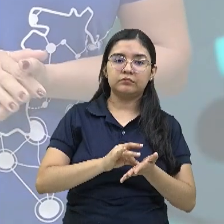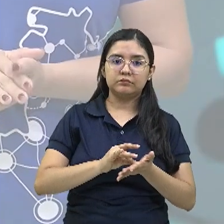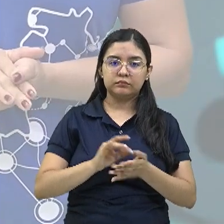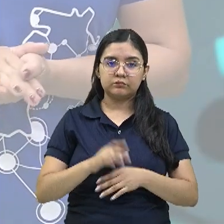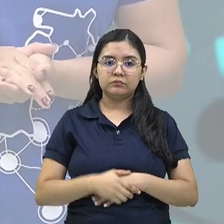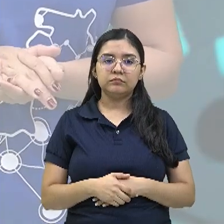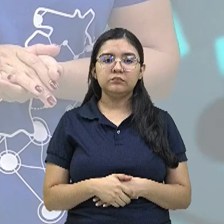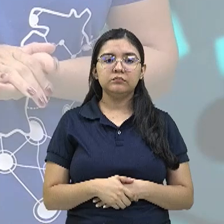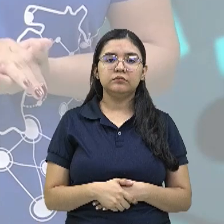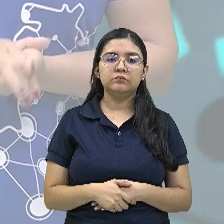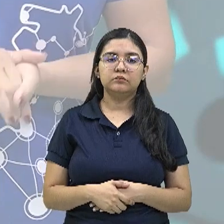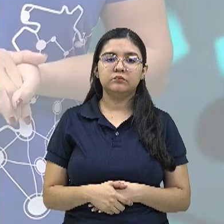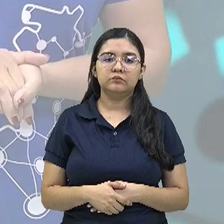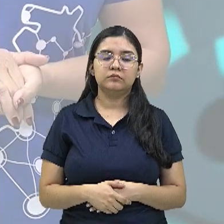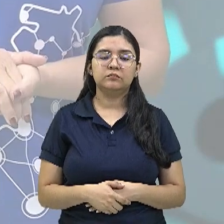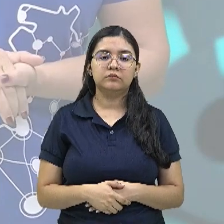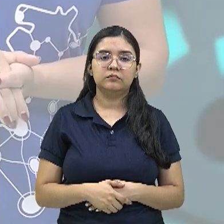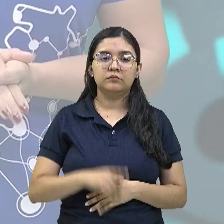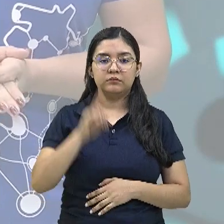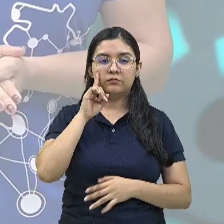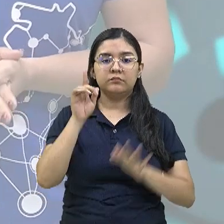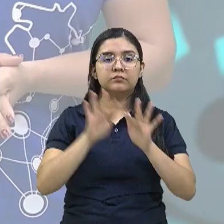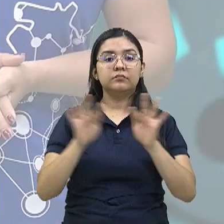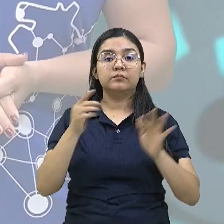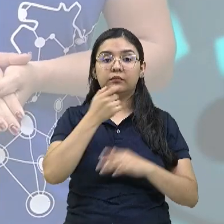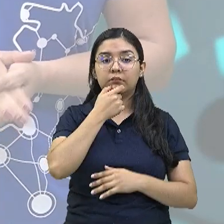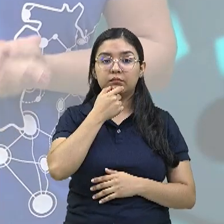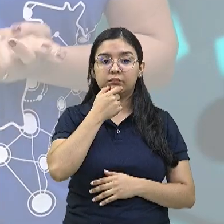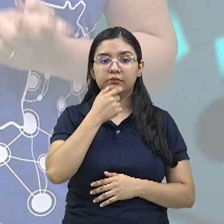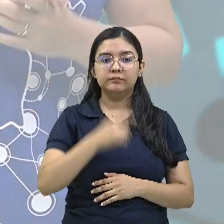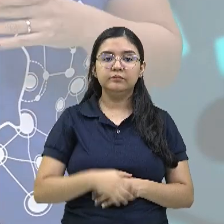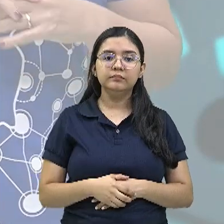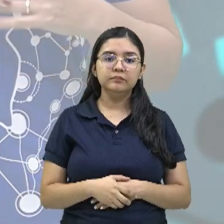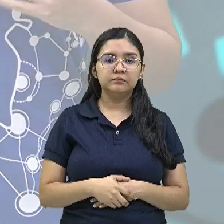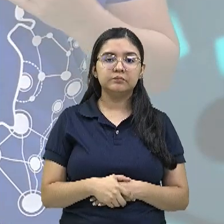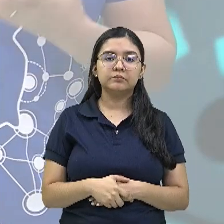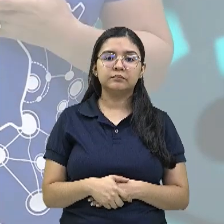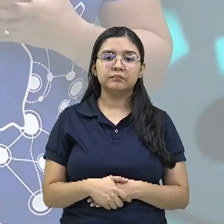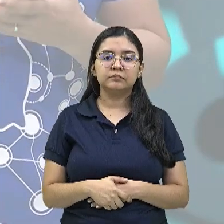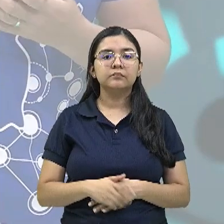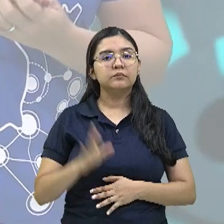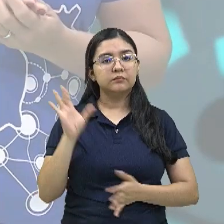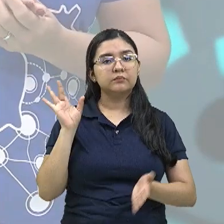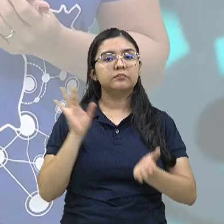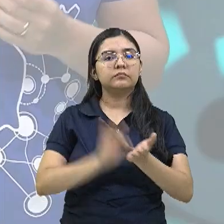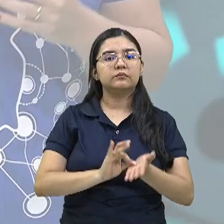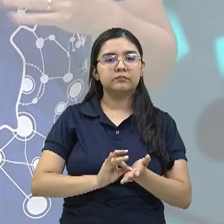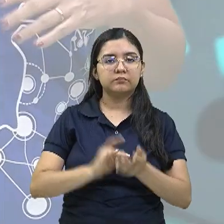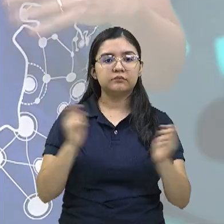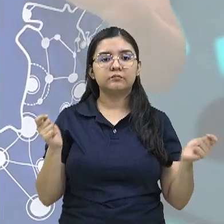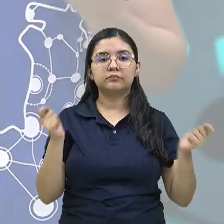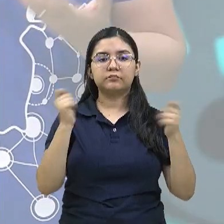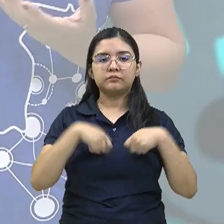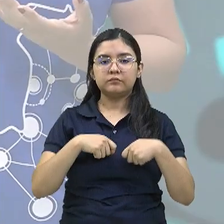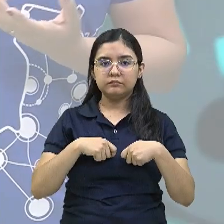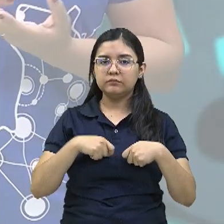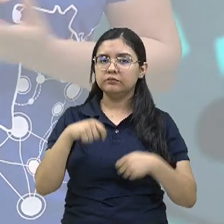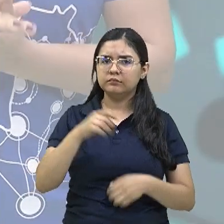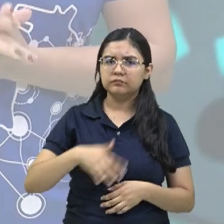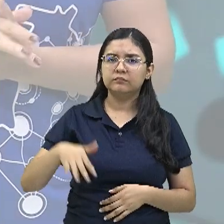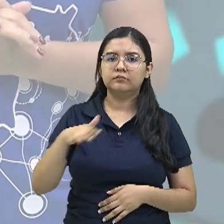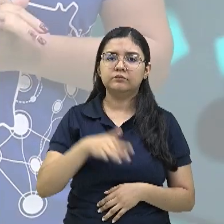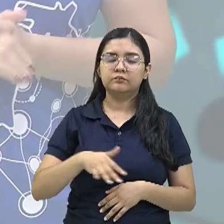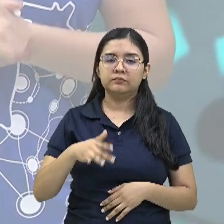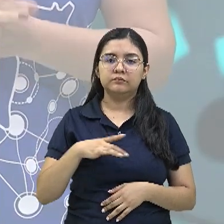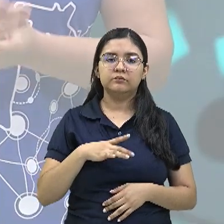comigo. It can rain in the summer. É uma afirmação de possibilidade geral. Então,